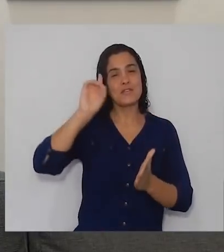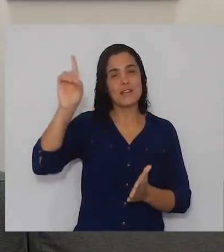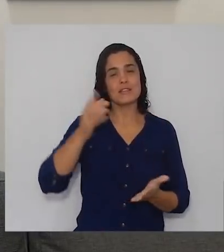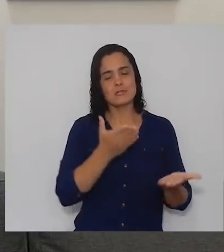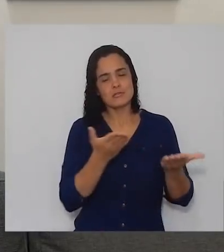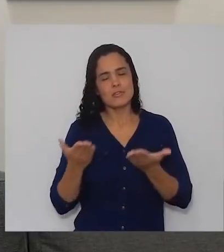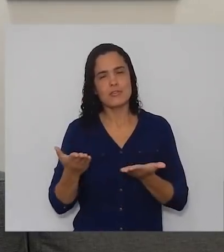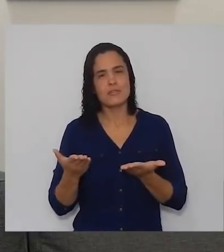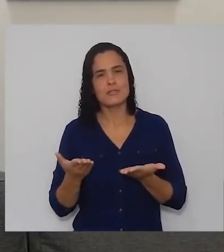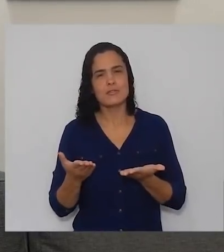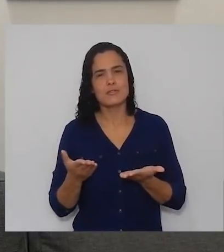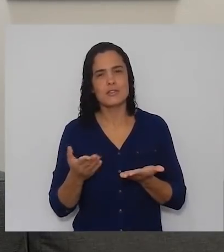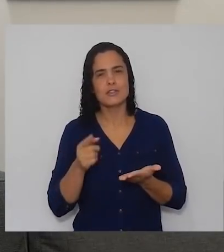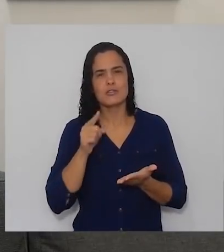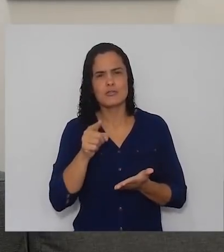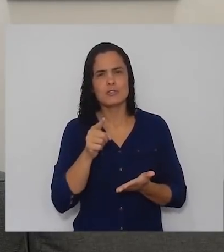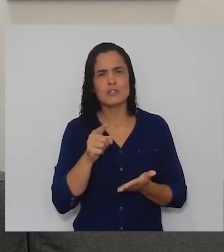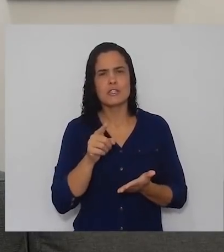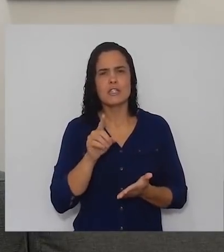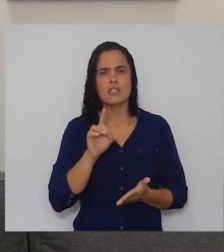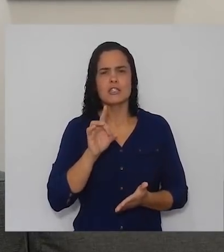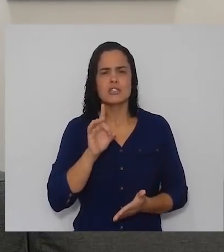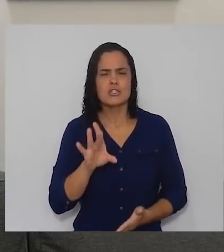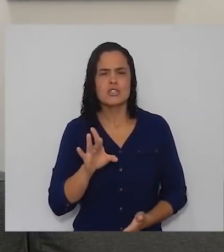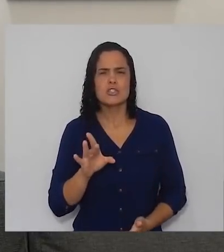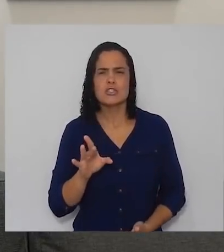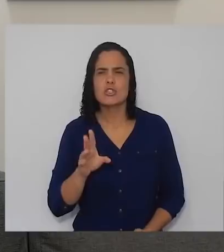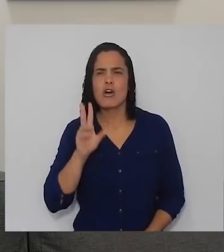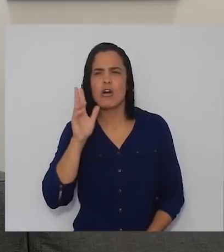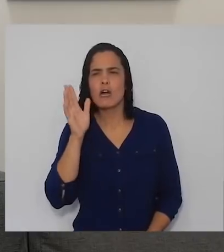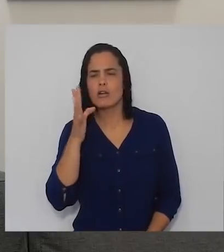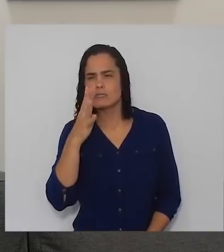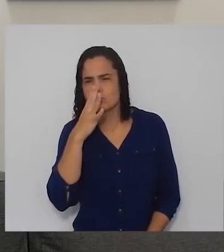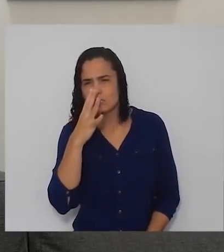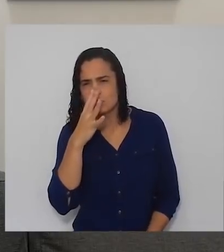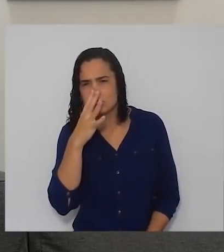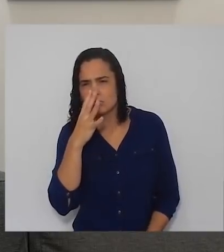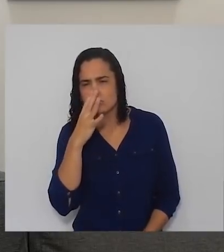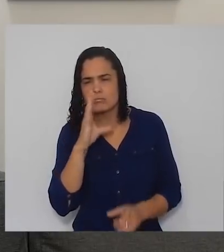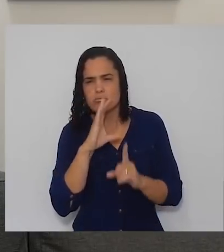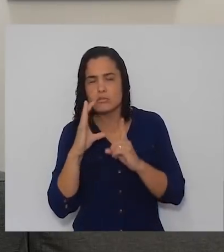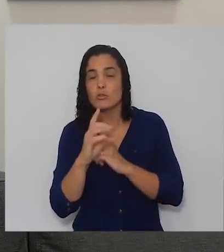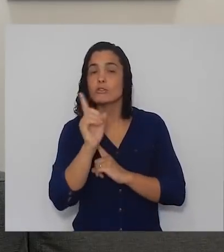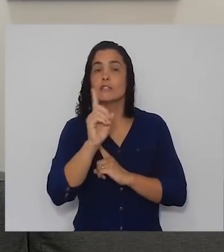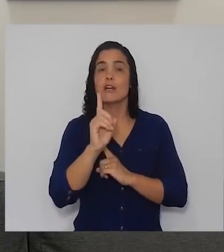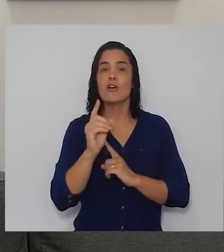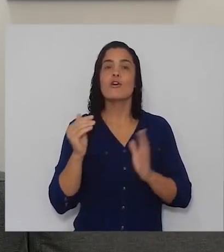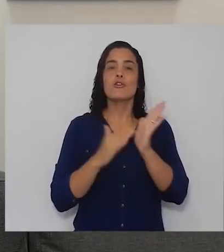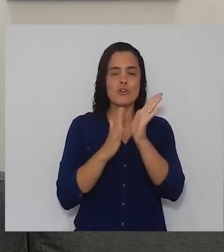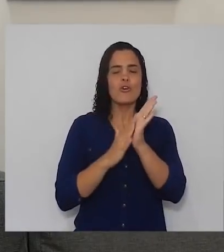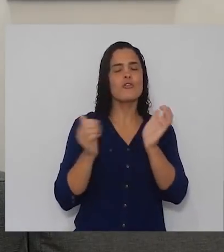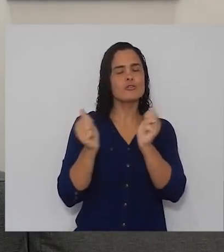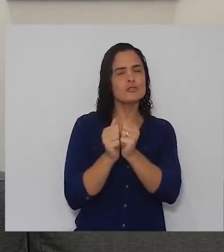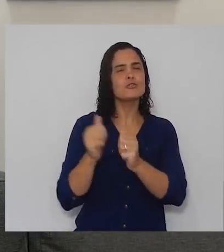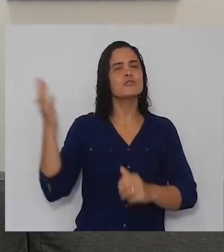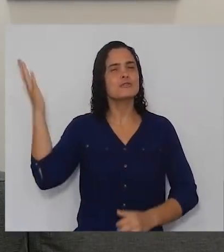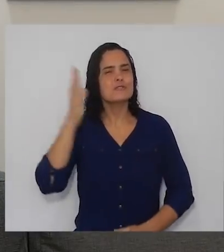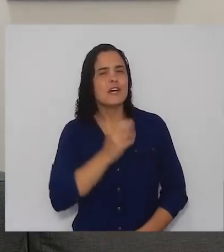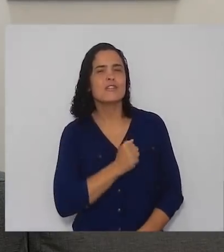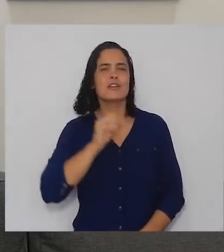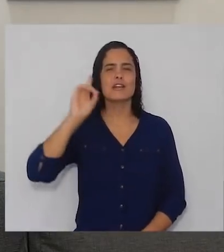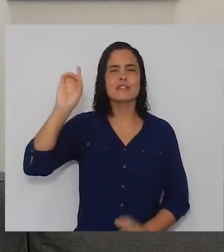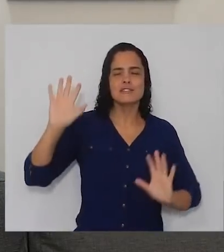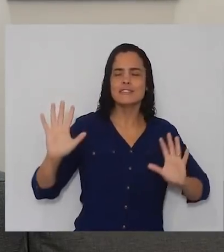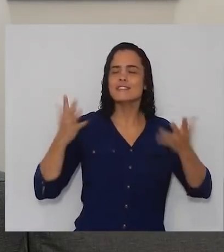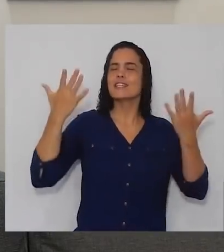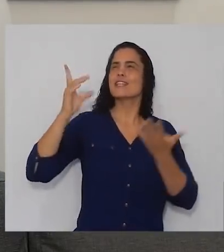que eu oro. Amém. Vamos louvar ao Senhor e mais uma vez eu convido você, não ouça apenas, não assista